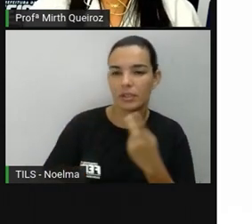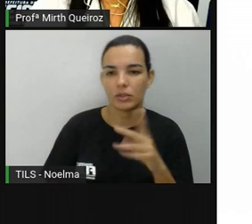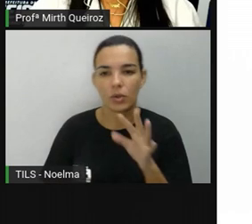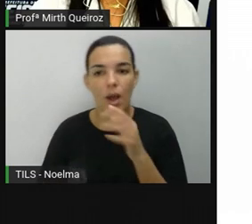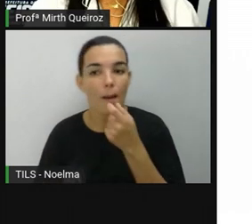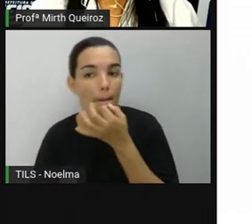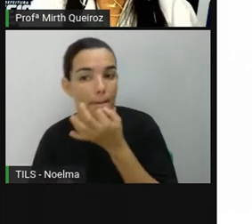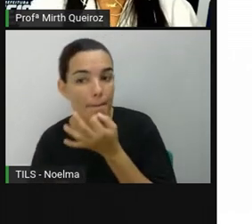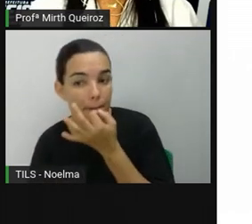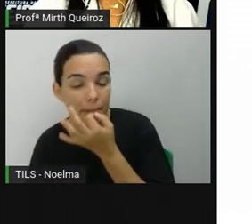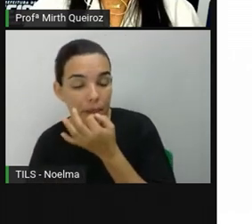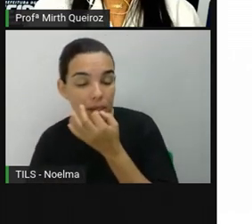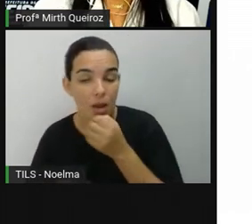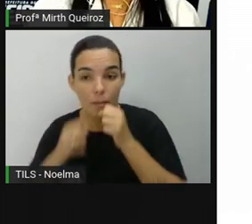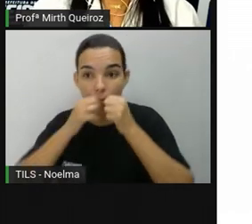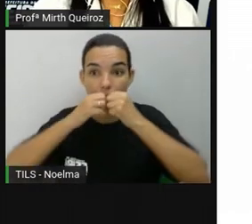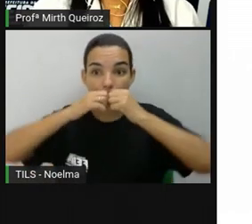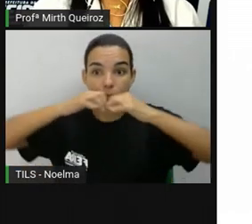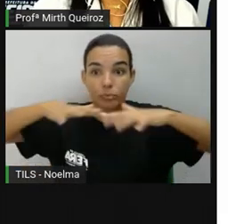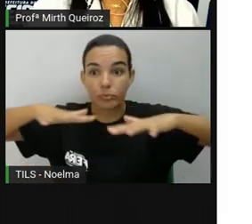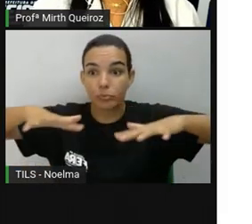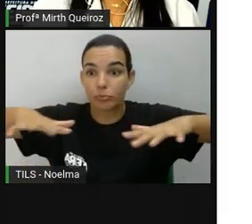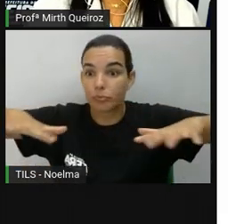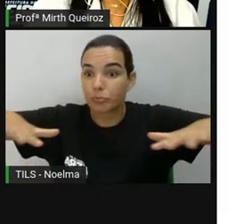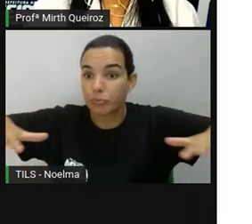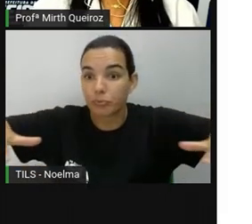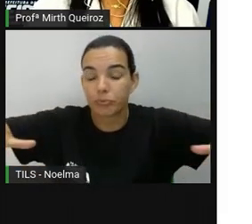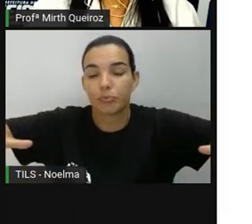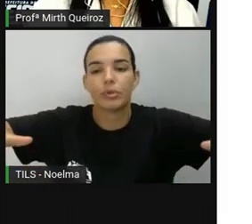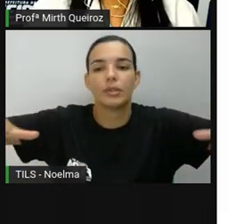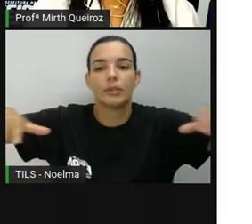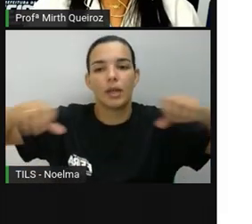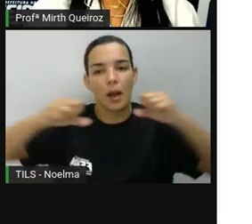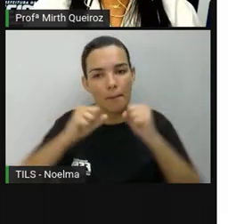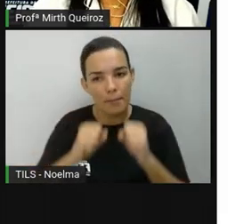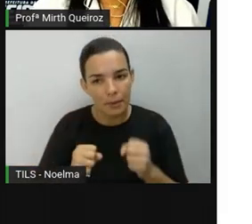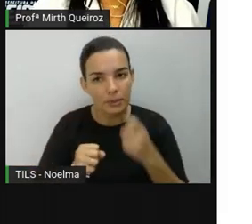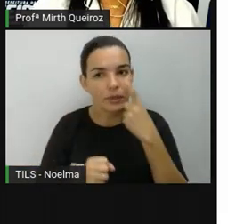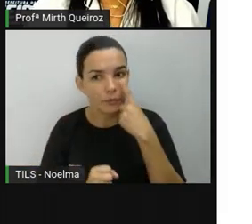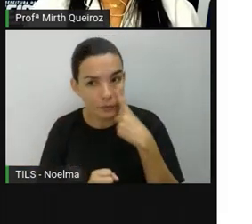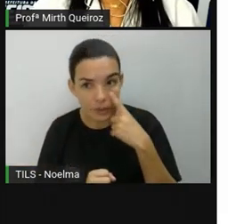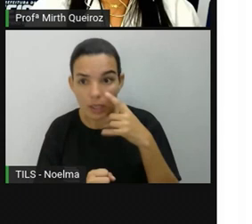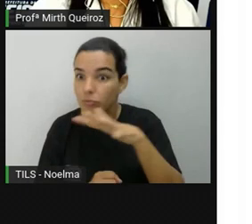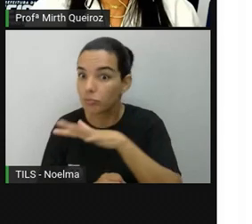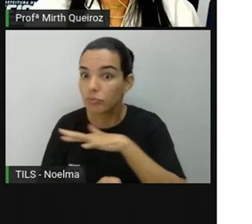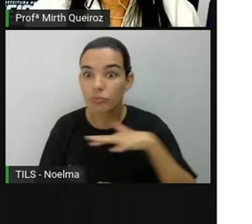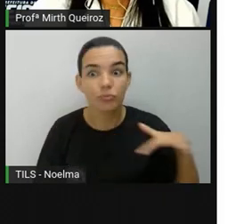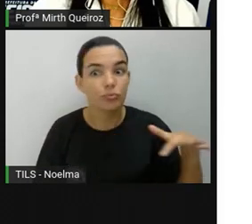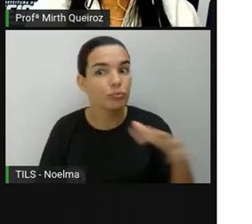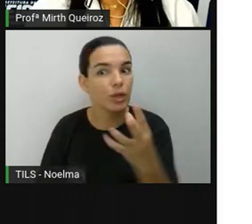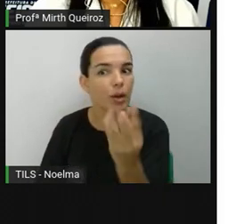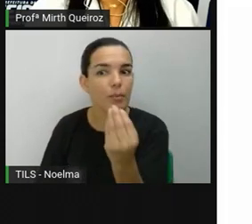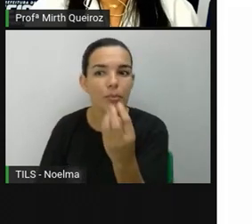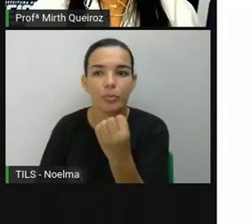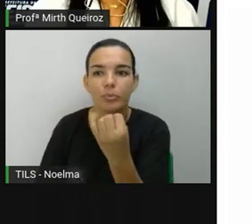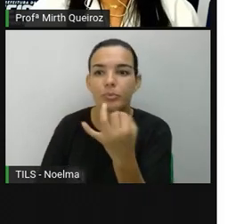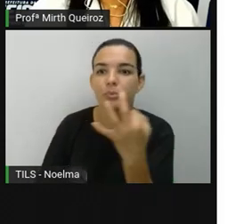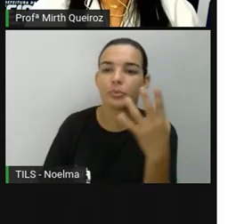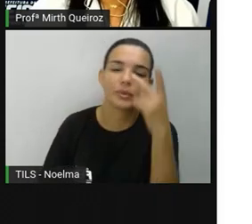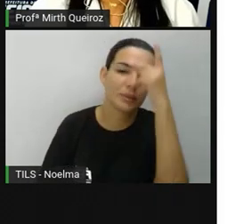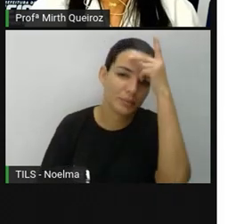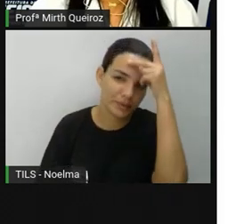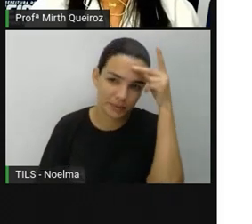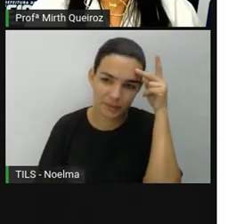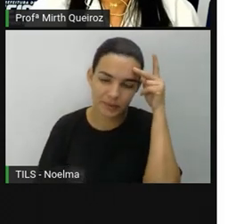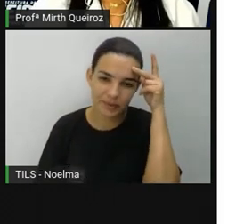são disseminadas aí nessas redes sociais, elas podem ser vistas por um número gigante de